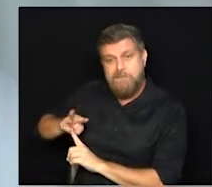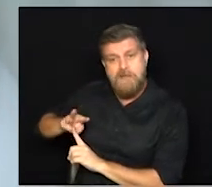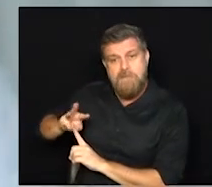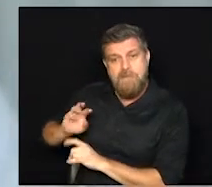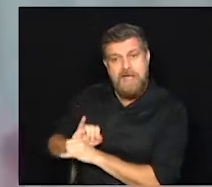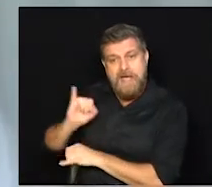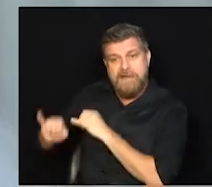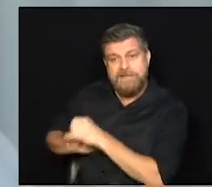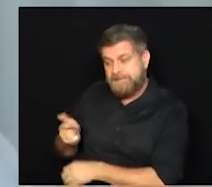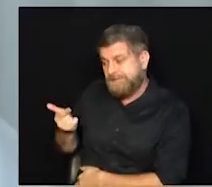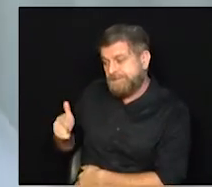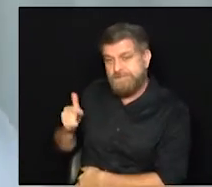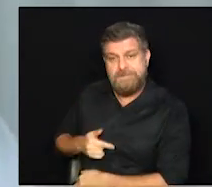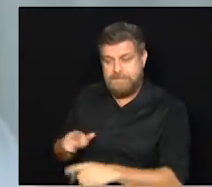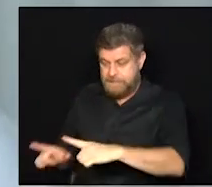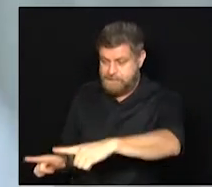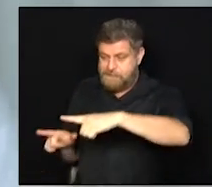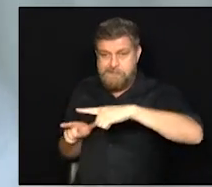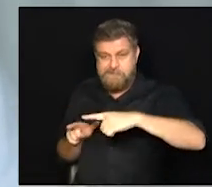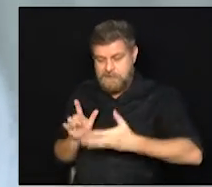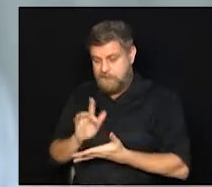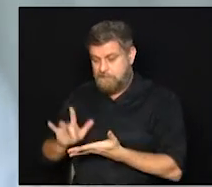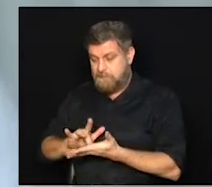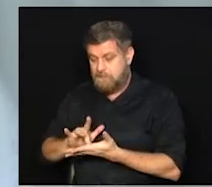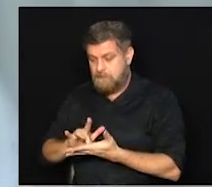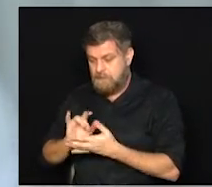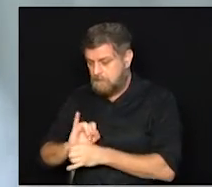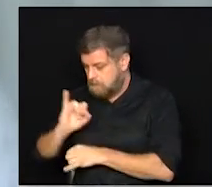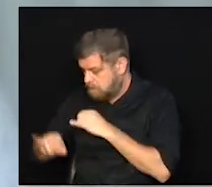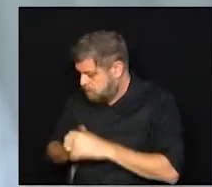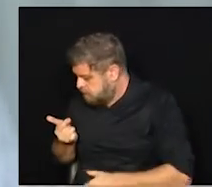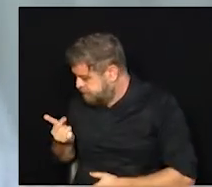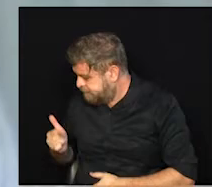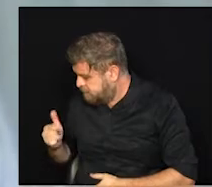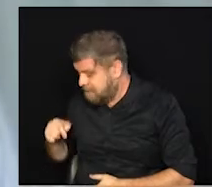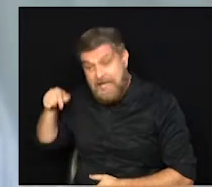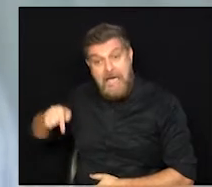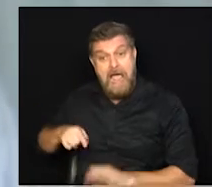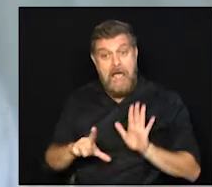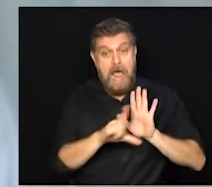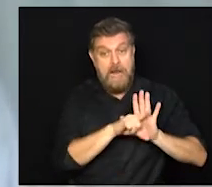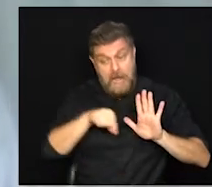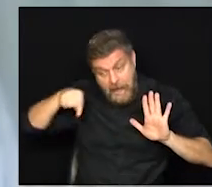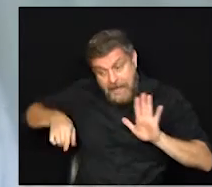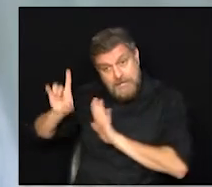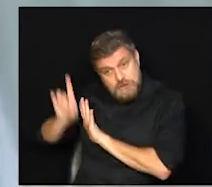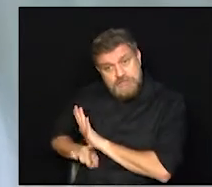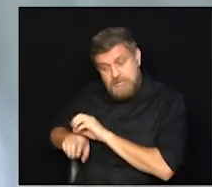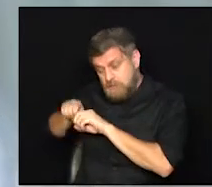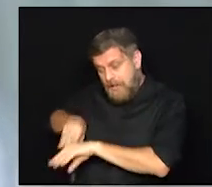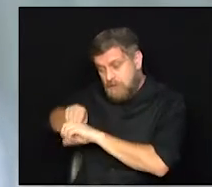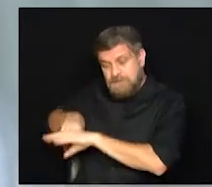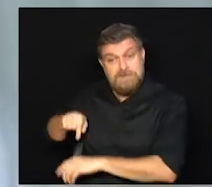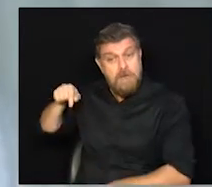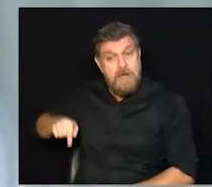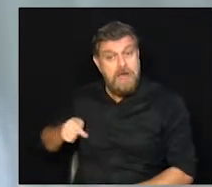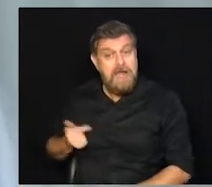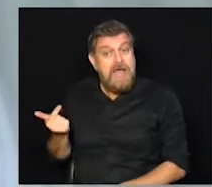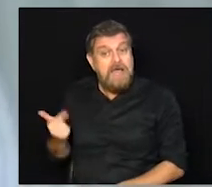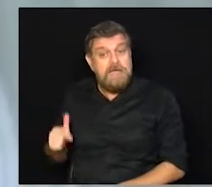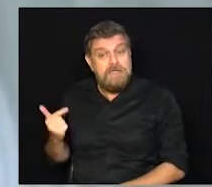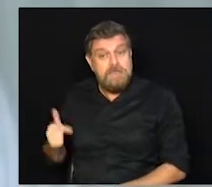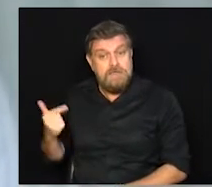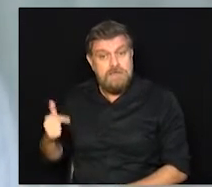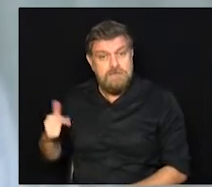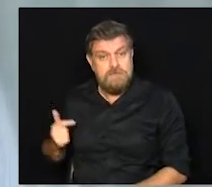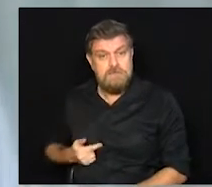criança ter um tablet, um celular e não ter internet? E a lei fala que ela tem o direito à educação. E essa criança que não está tendo educação hoje, essa